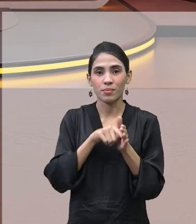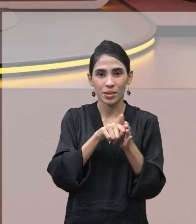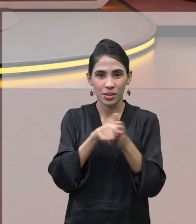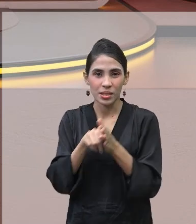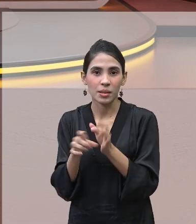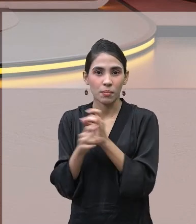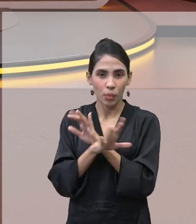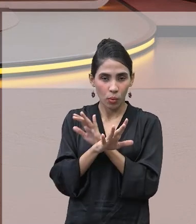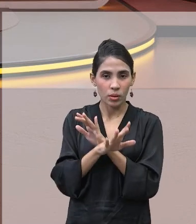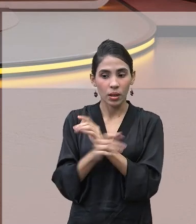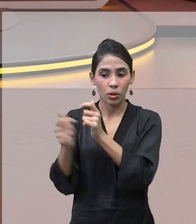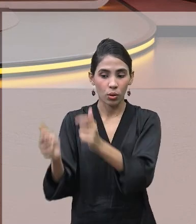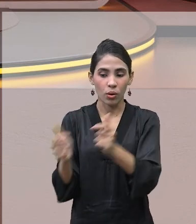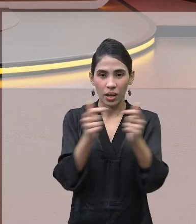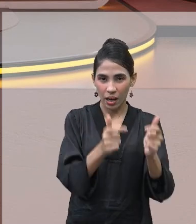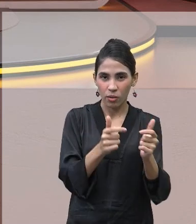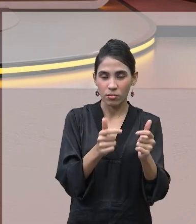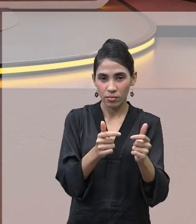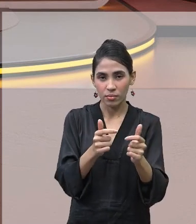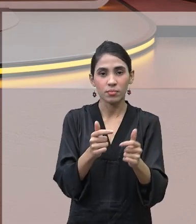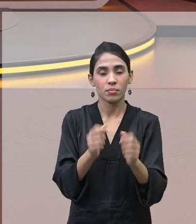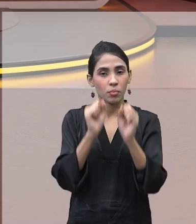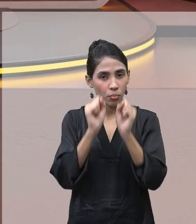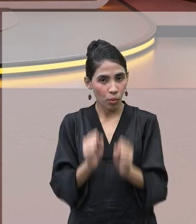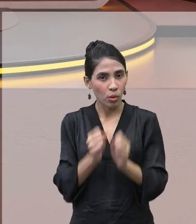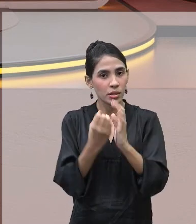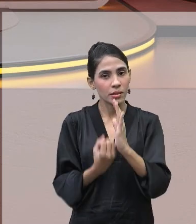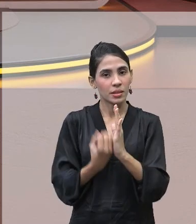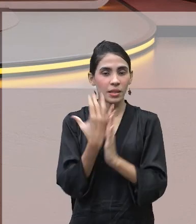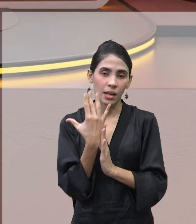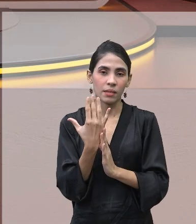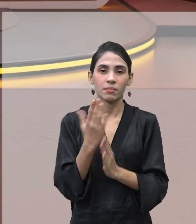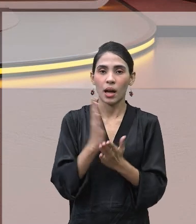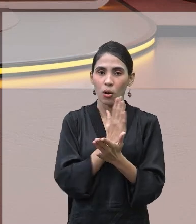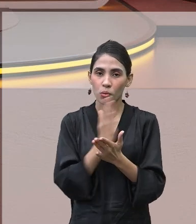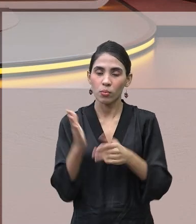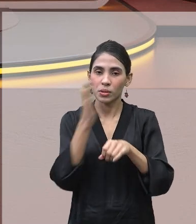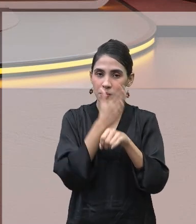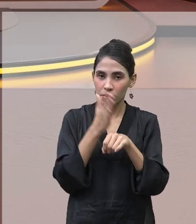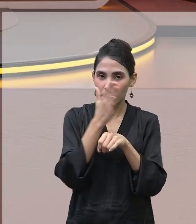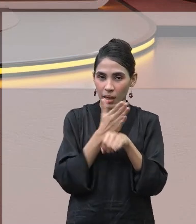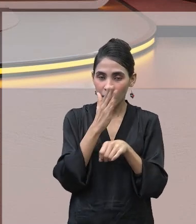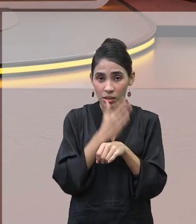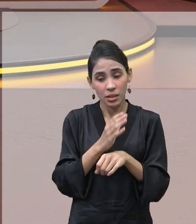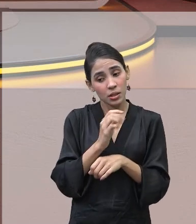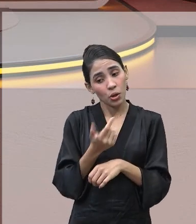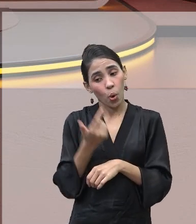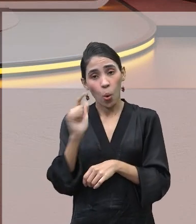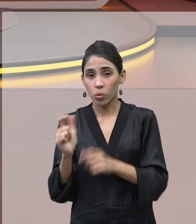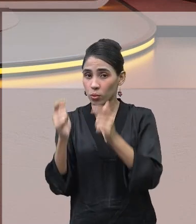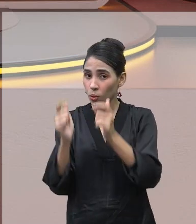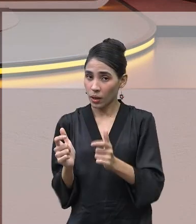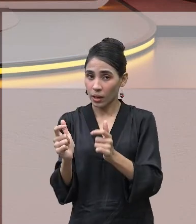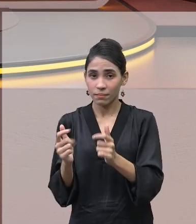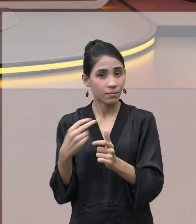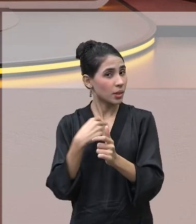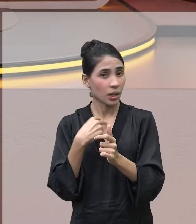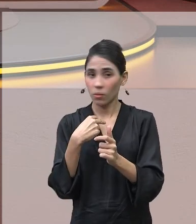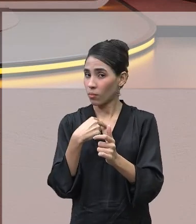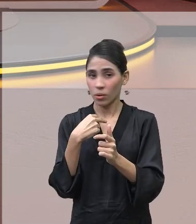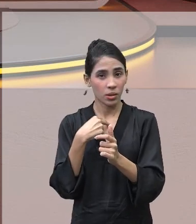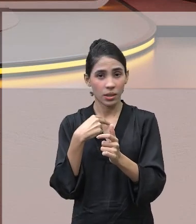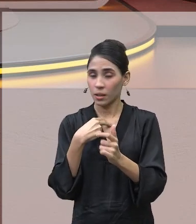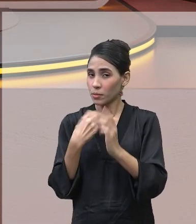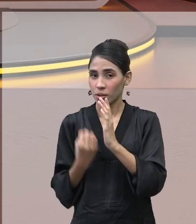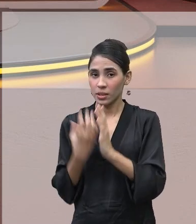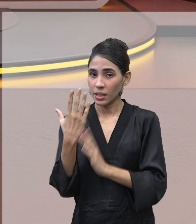em determinados lugares nós podemos implantar algumas atividades e em outros lugares nós não podemos